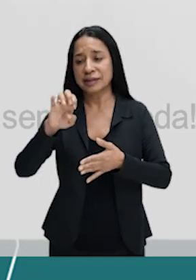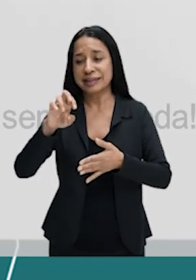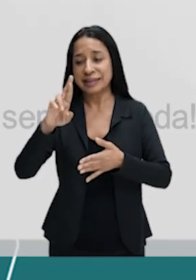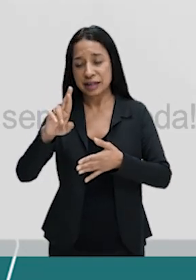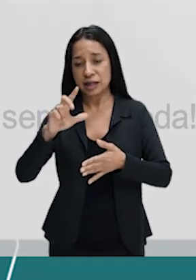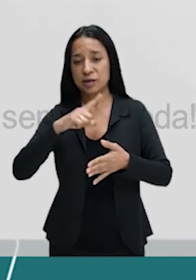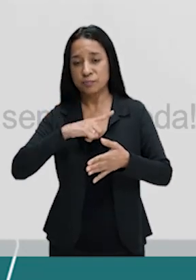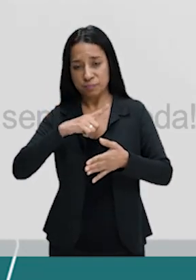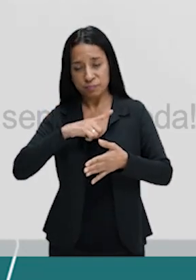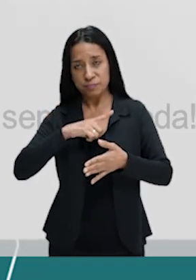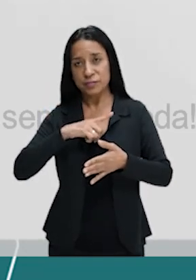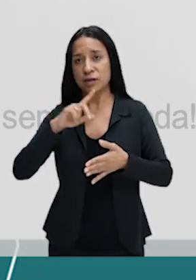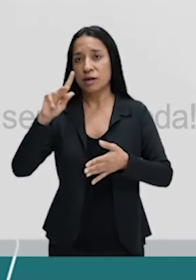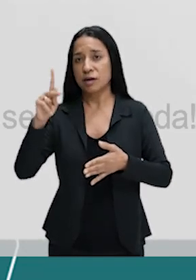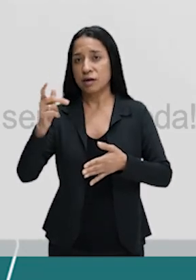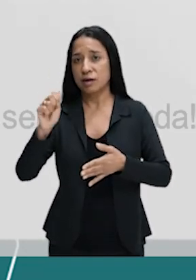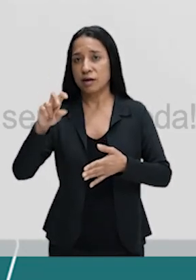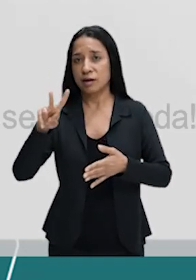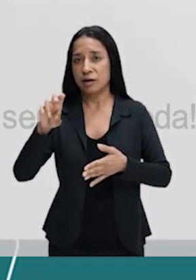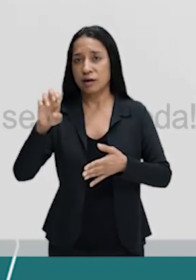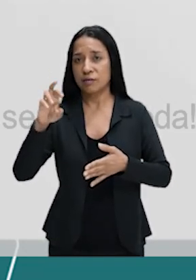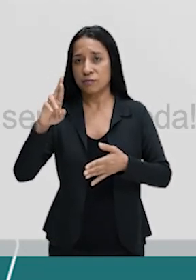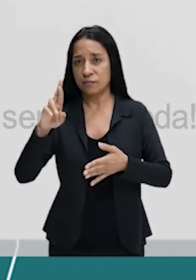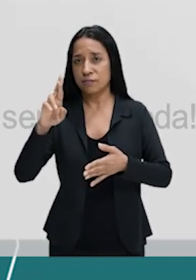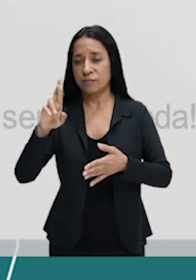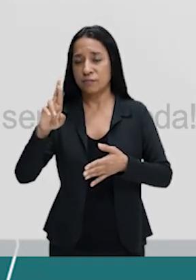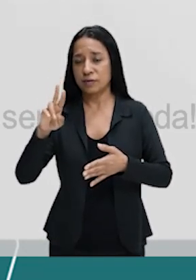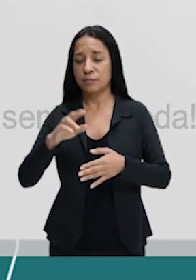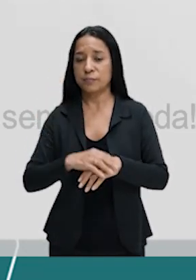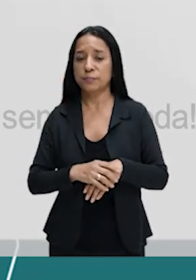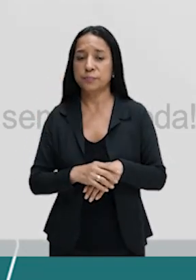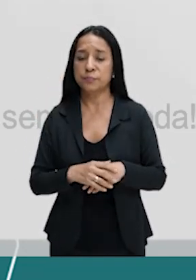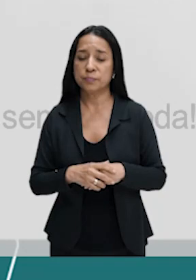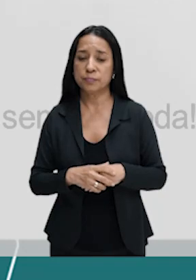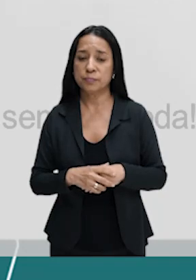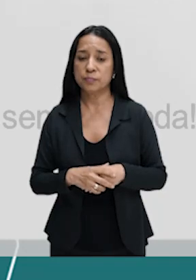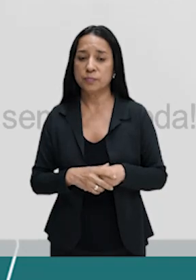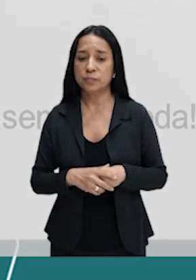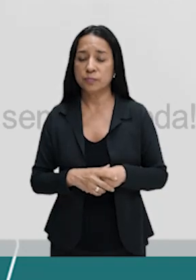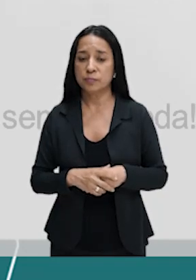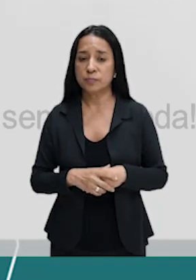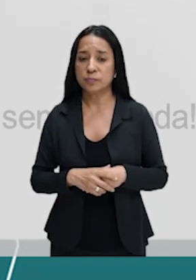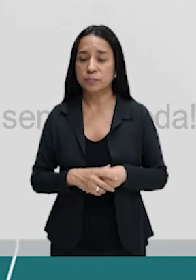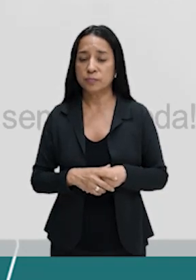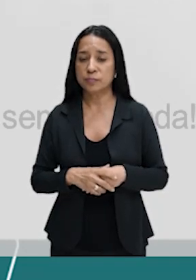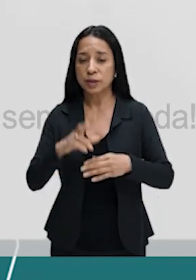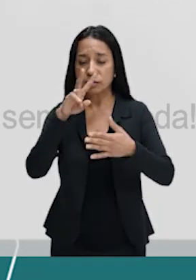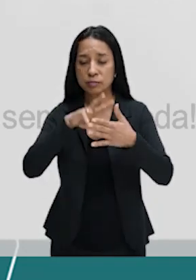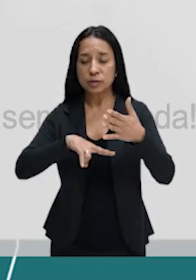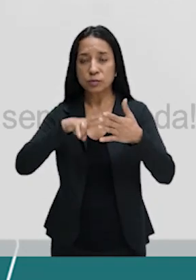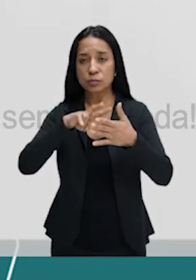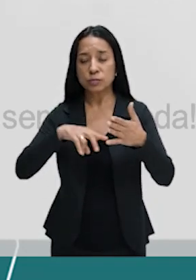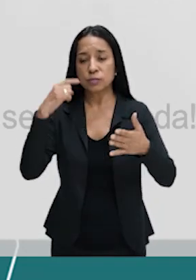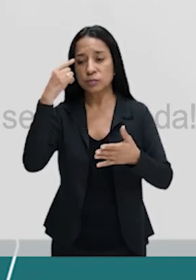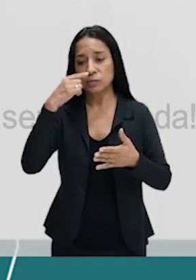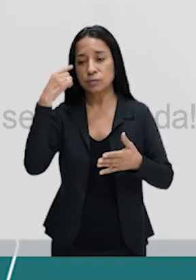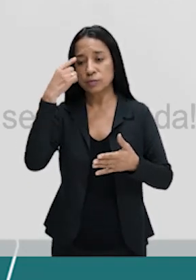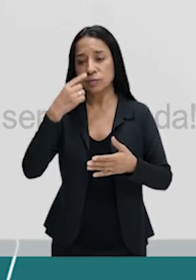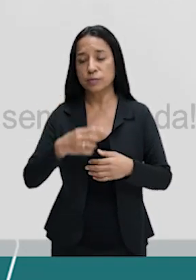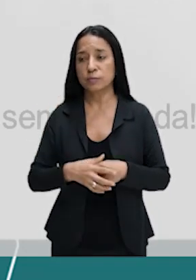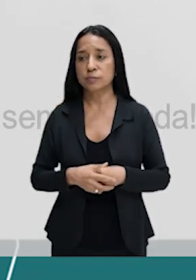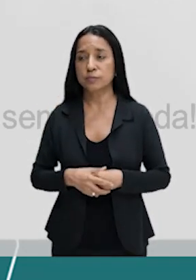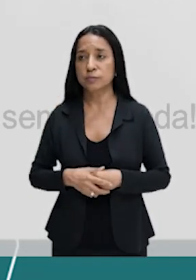mesmo significado, né? Então, yo he, tu has, él ha, nosotros